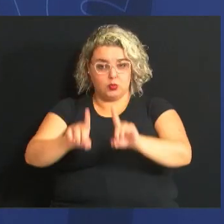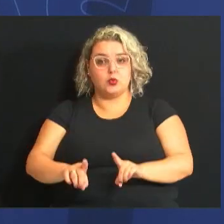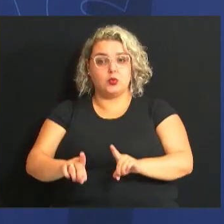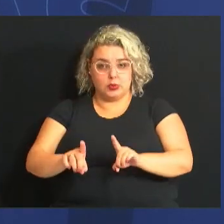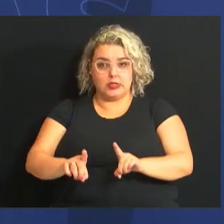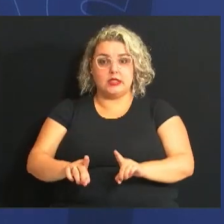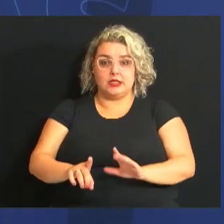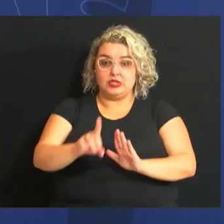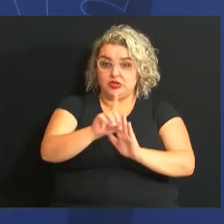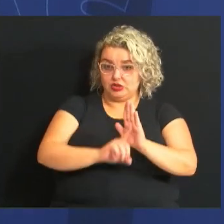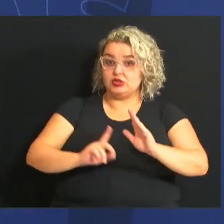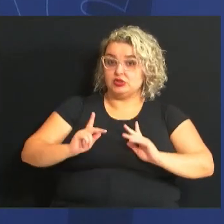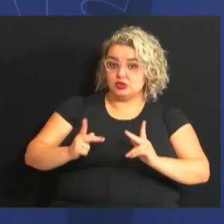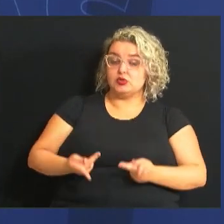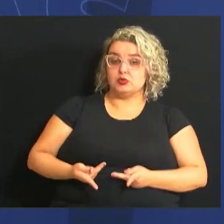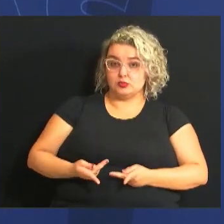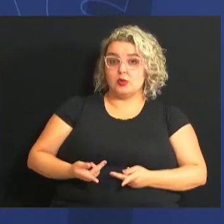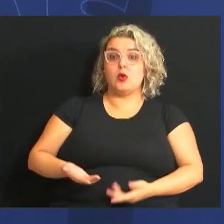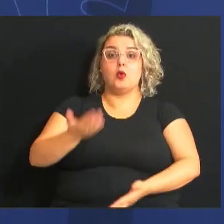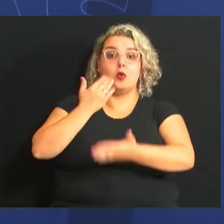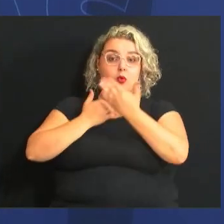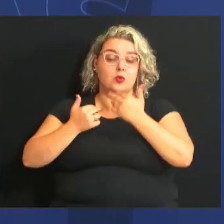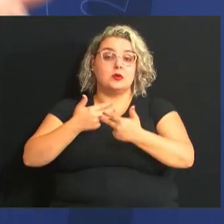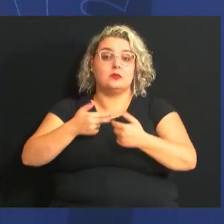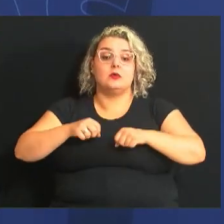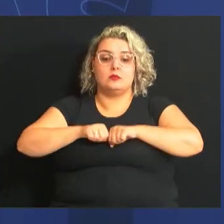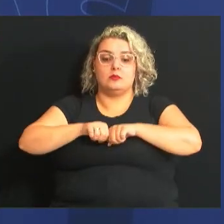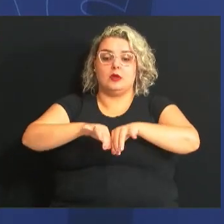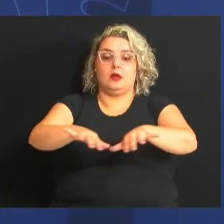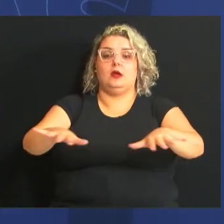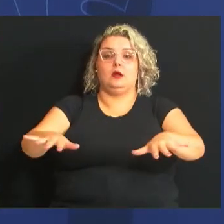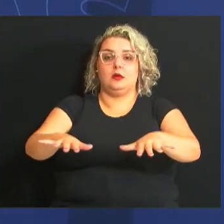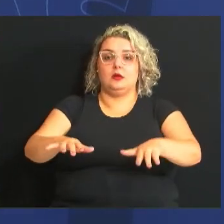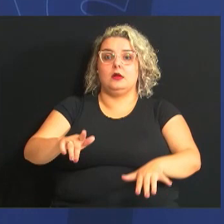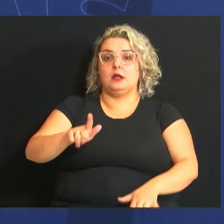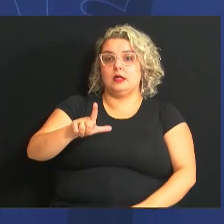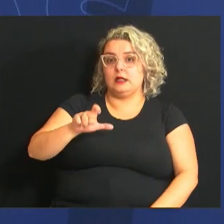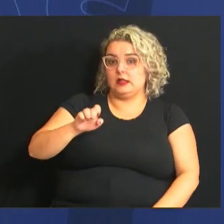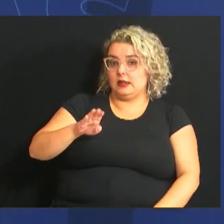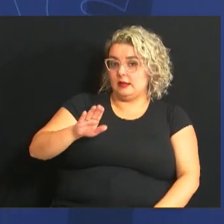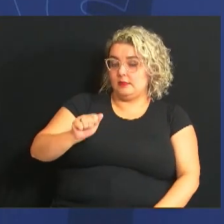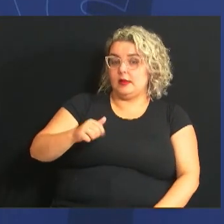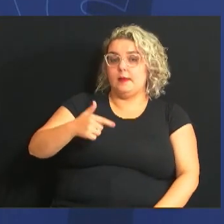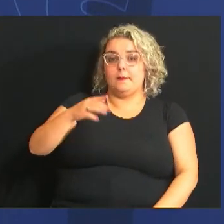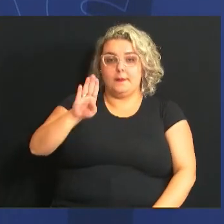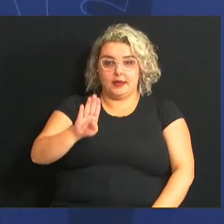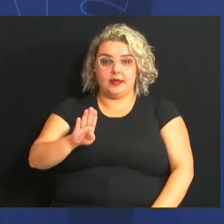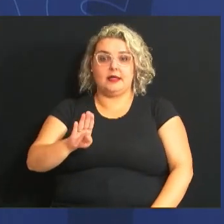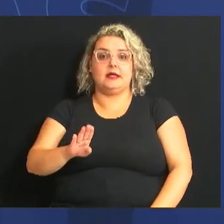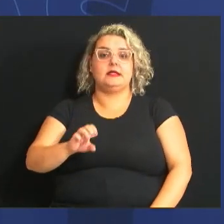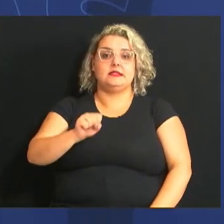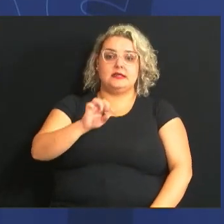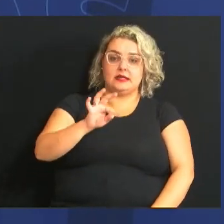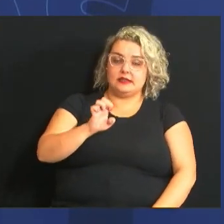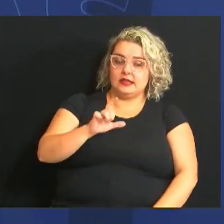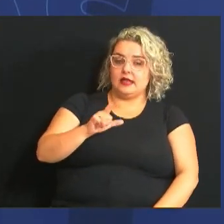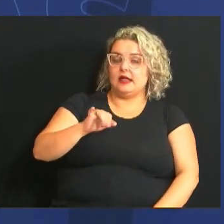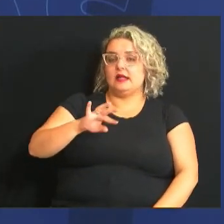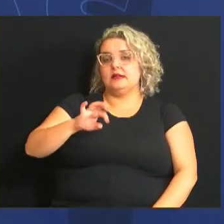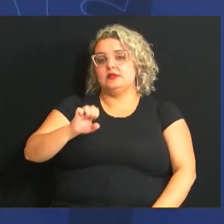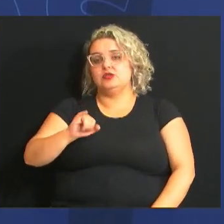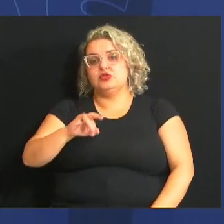Direitos Humanos. Os alimentos foram distribuídos na Gleba B, no Parque Cidade, Satélite Íris, Parque Osiel